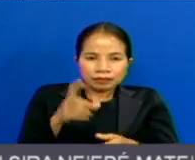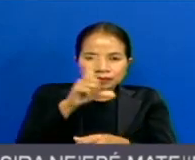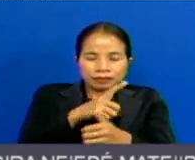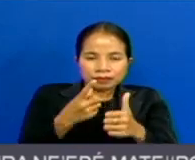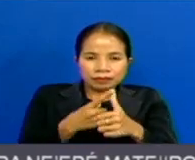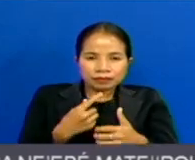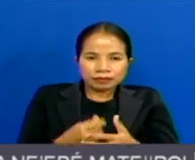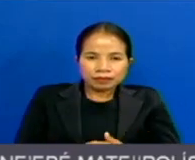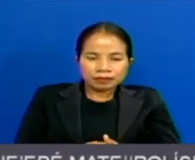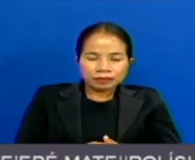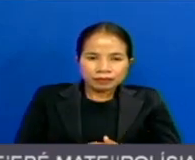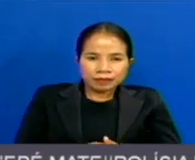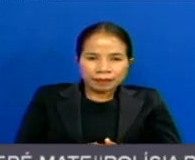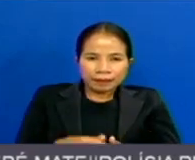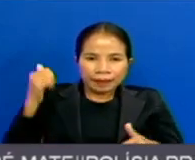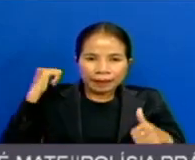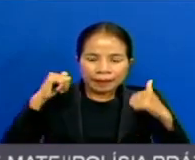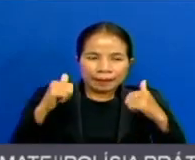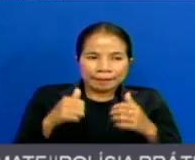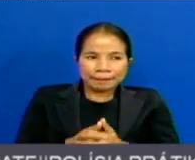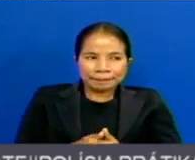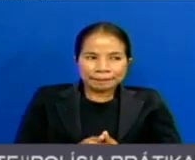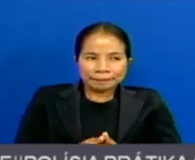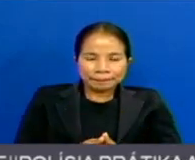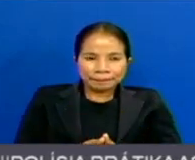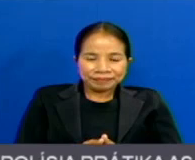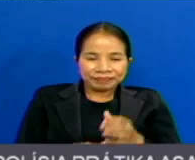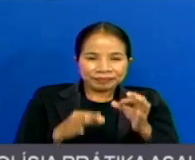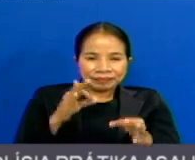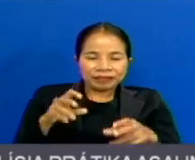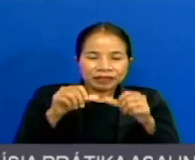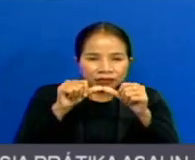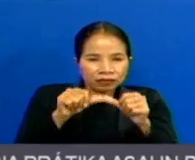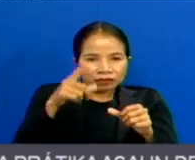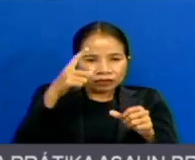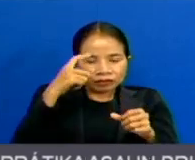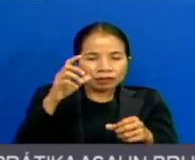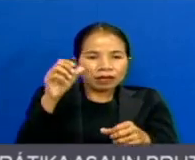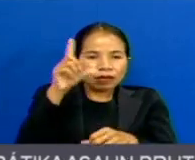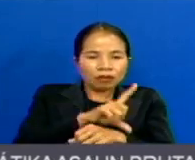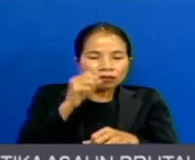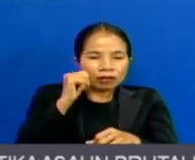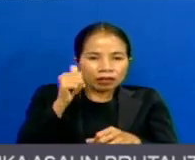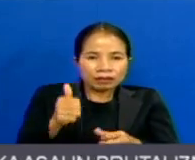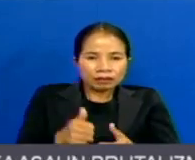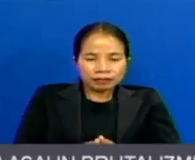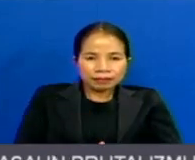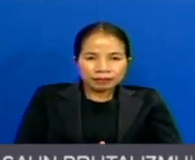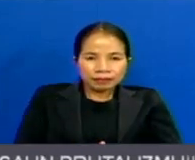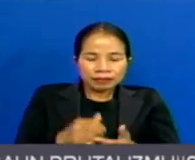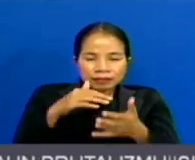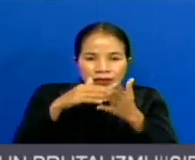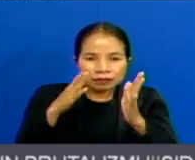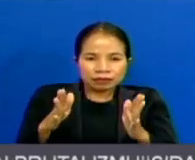baiha atividade orientação ninha sei continua tamba iha loron aban nune ba